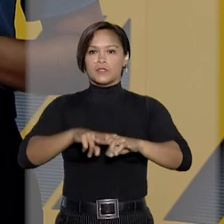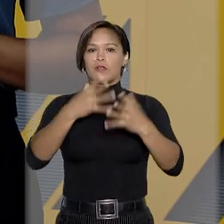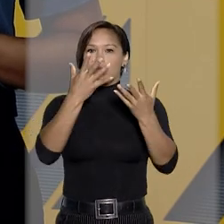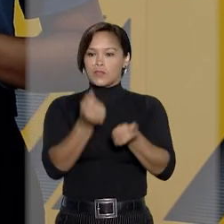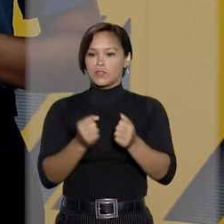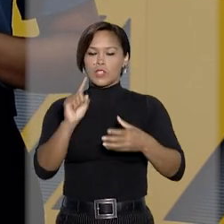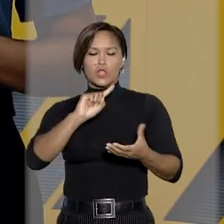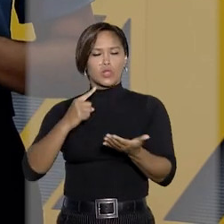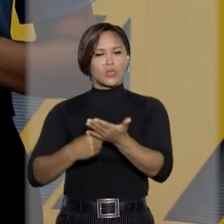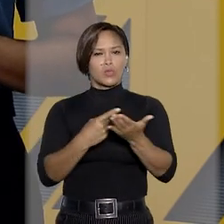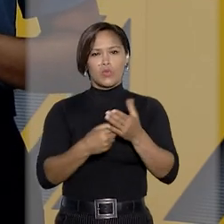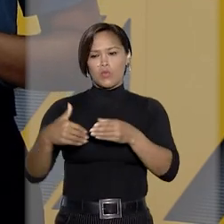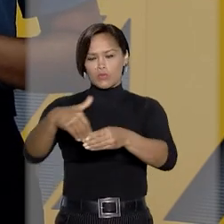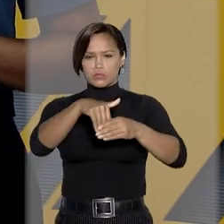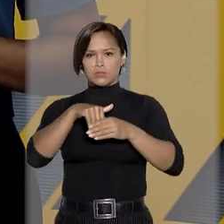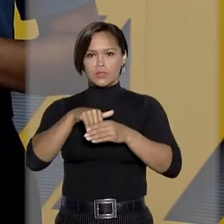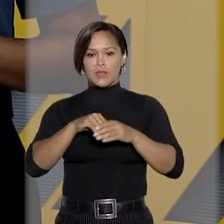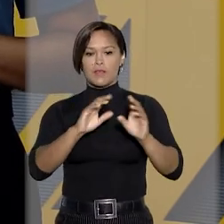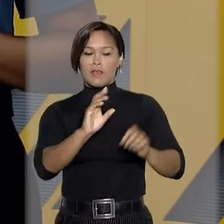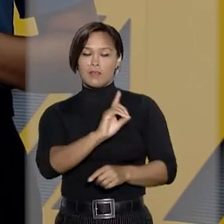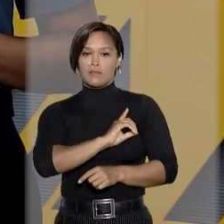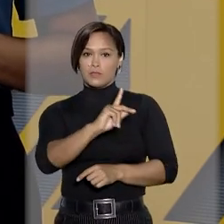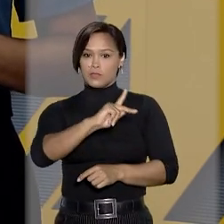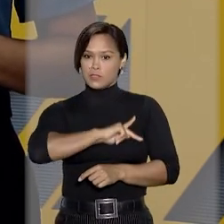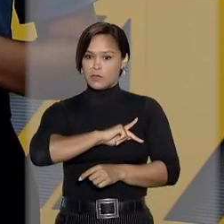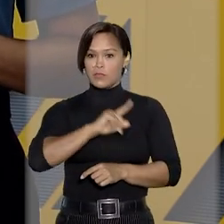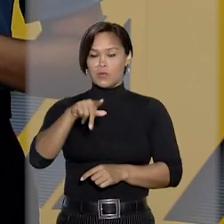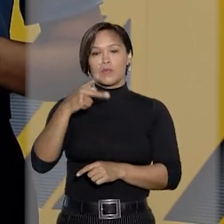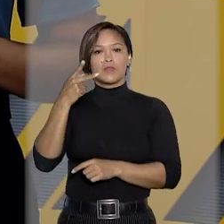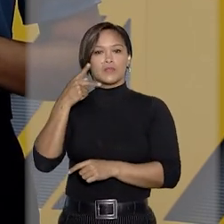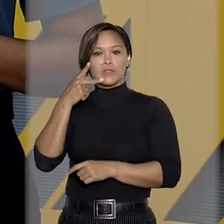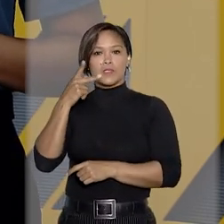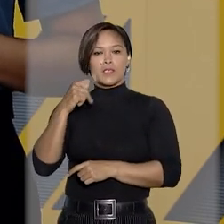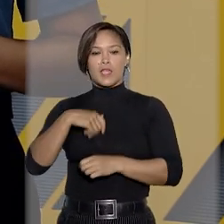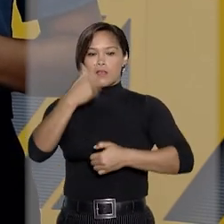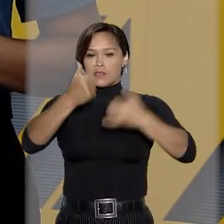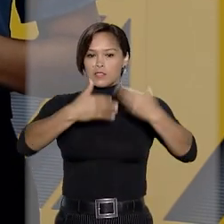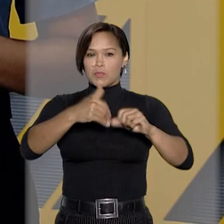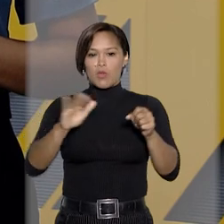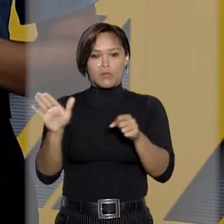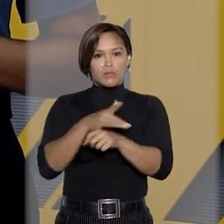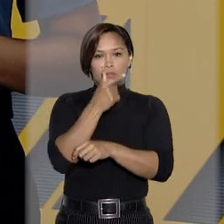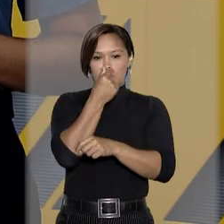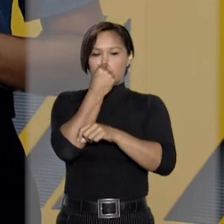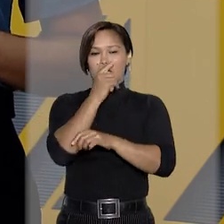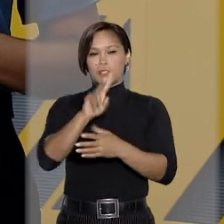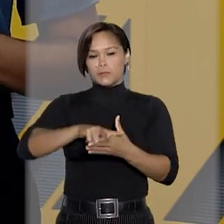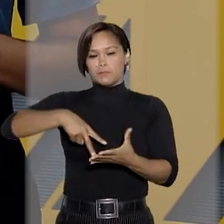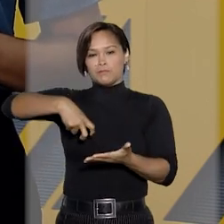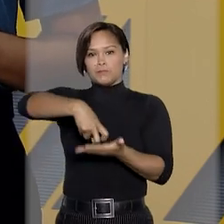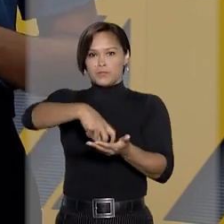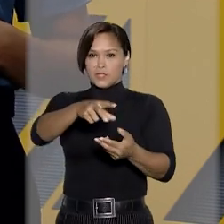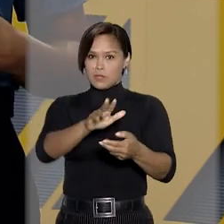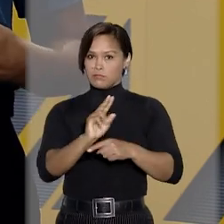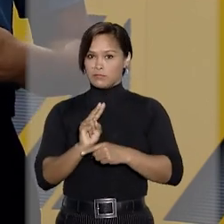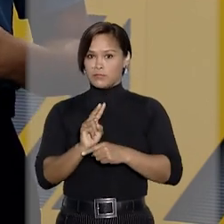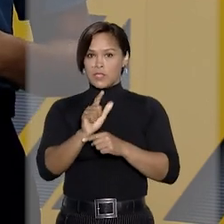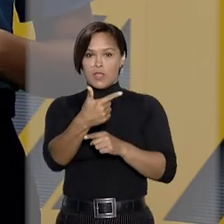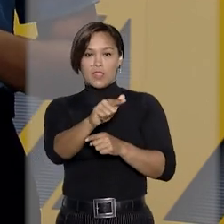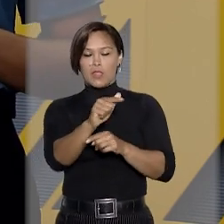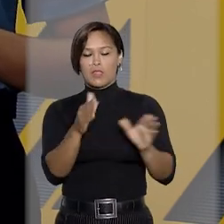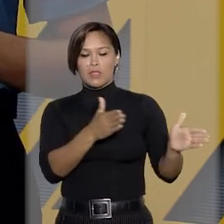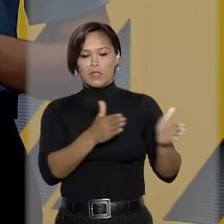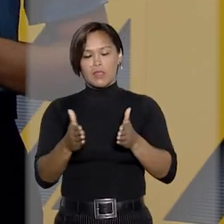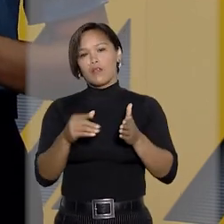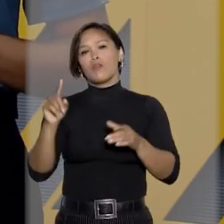concedido por unanimidade. A Defensoria Pública do Ceará alegou excesso de prazo da prisão cautelar. Não há